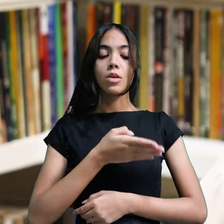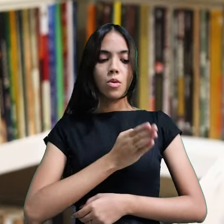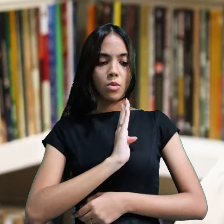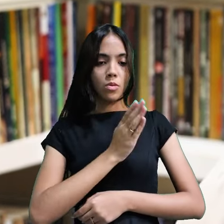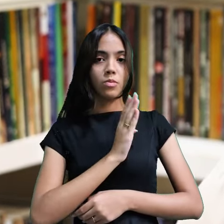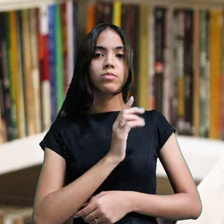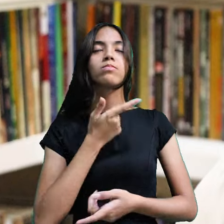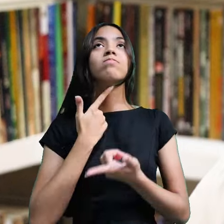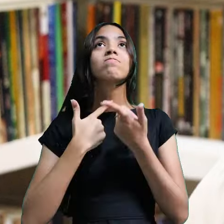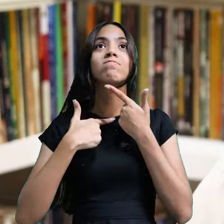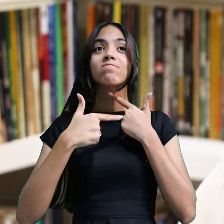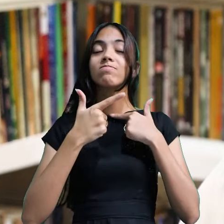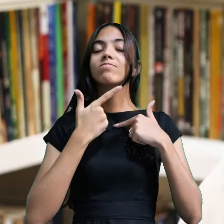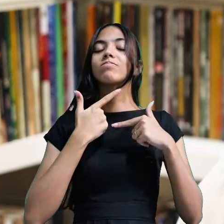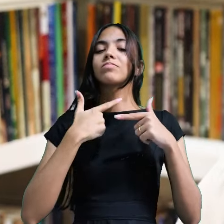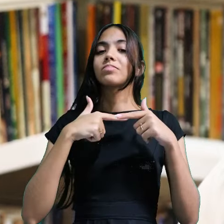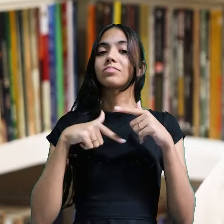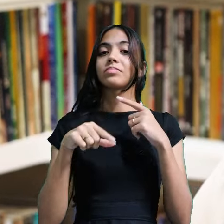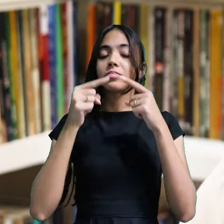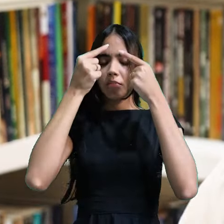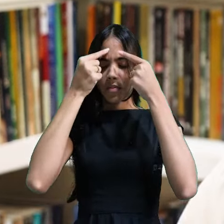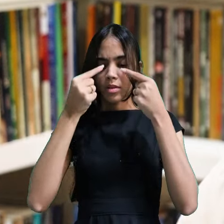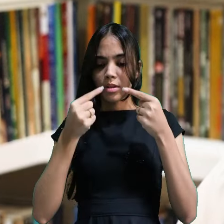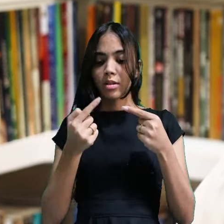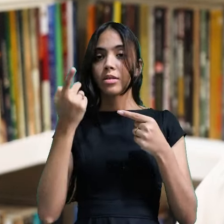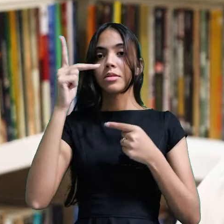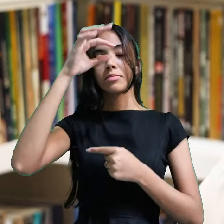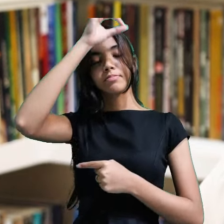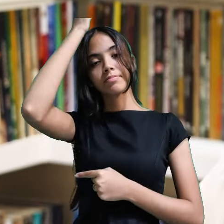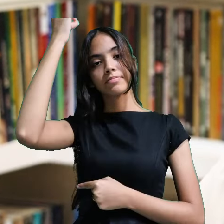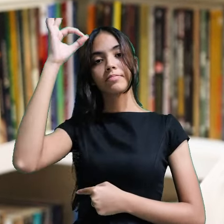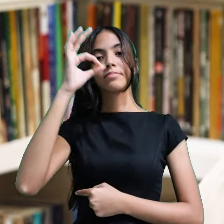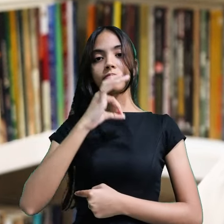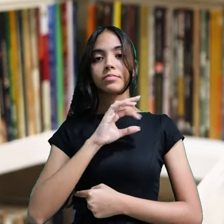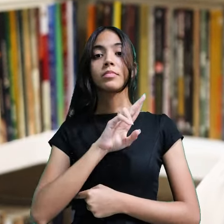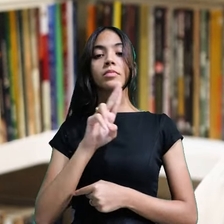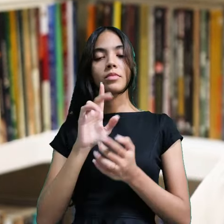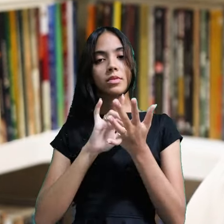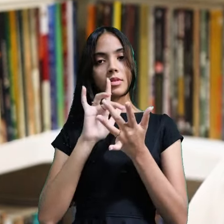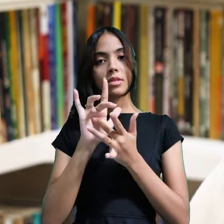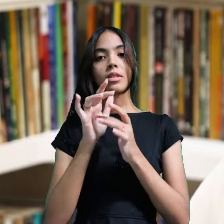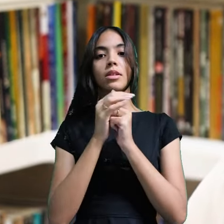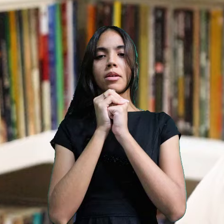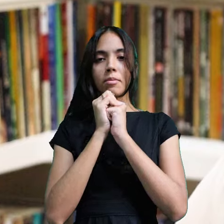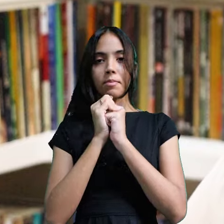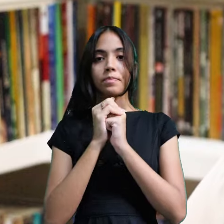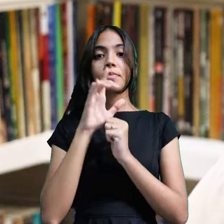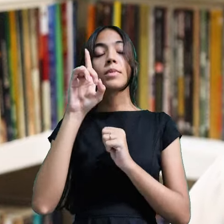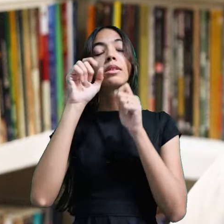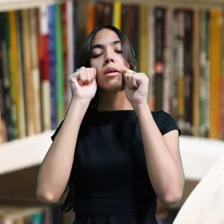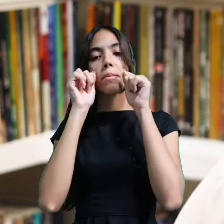quebrantado pelo Teu Santo Espírito, em nome de Jesus. Amém.